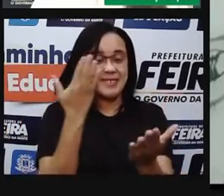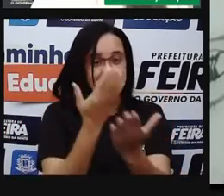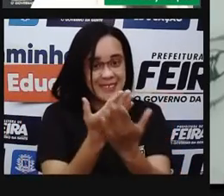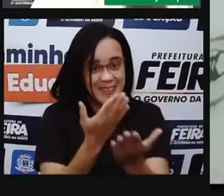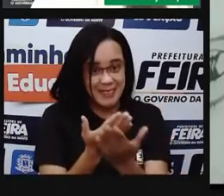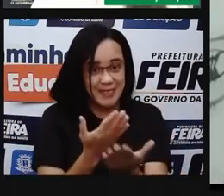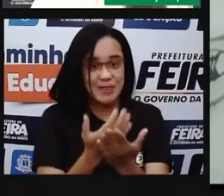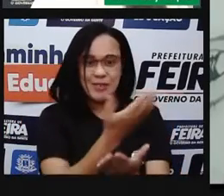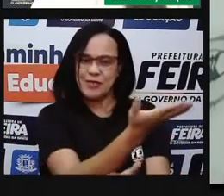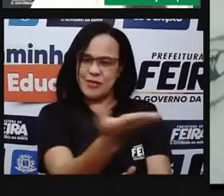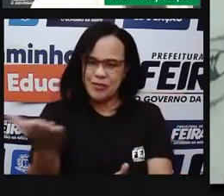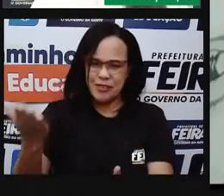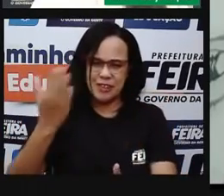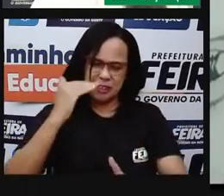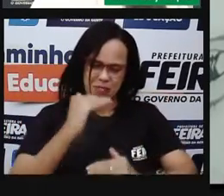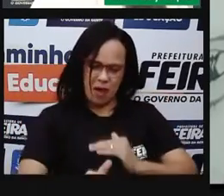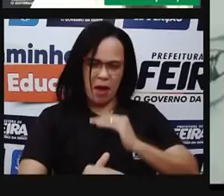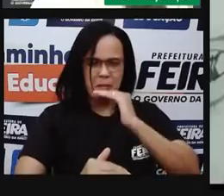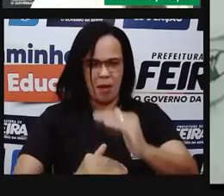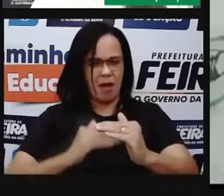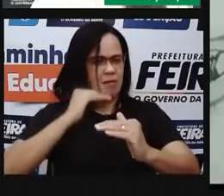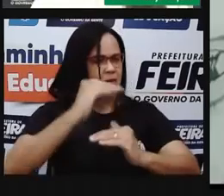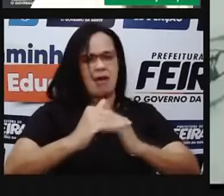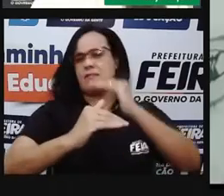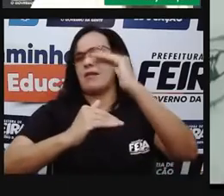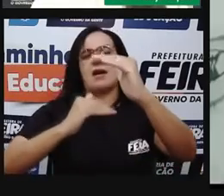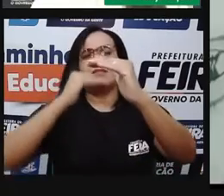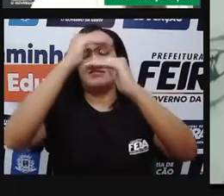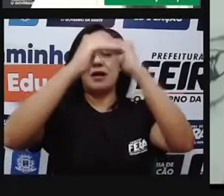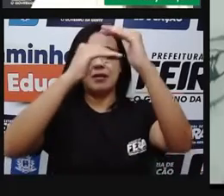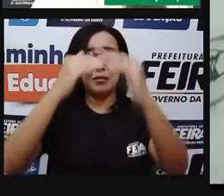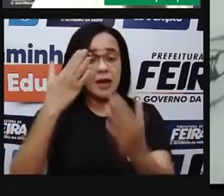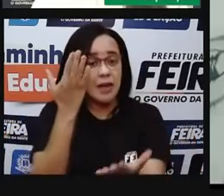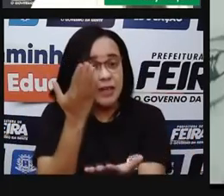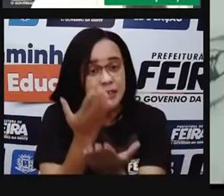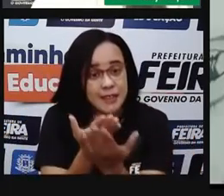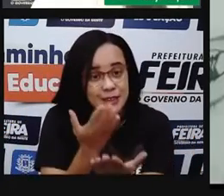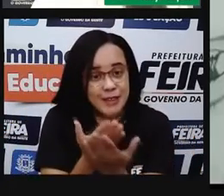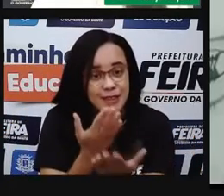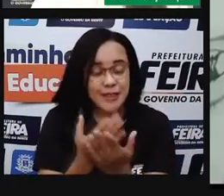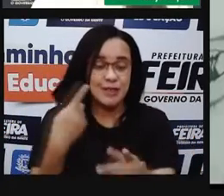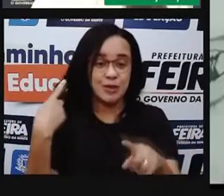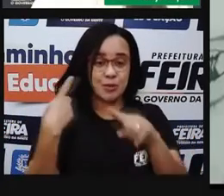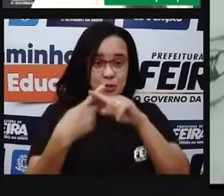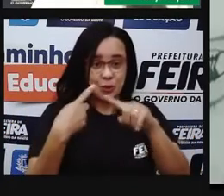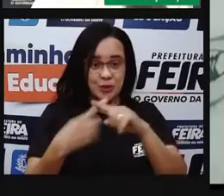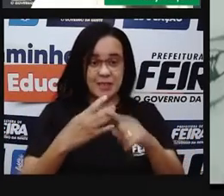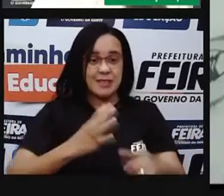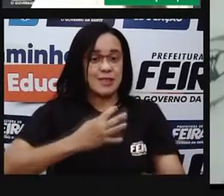crescer. Estude porque o conhecimento é liberdade.